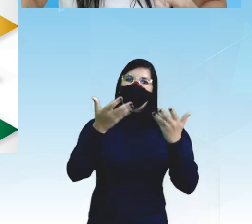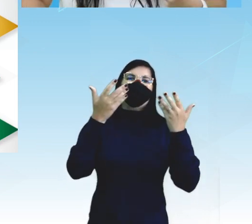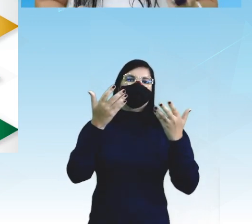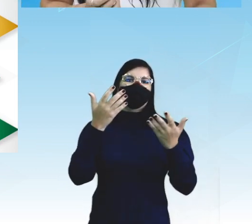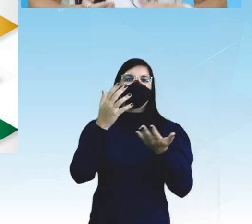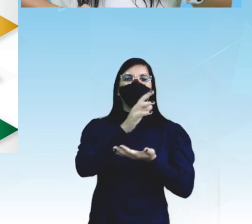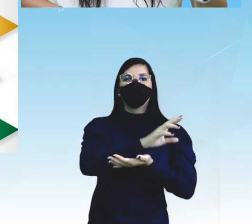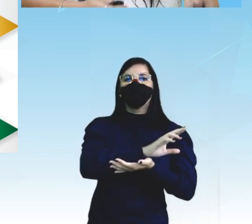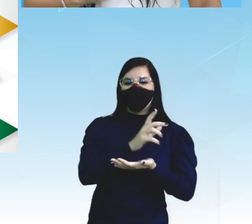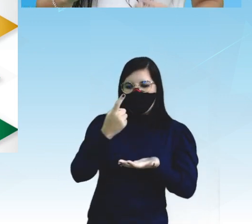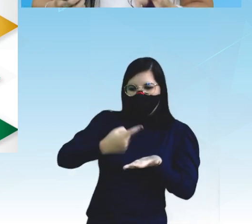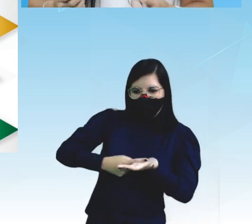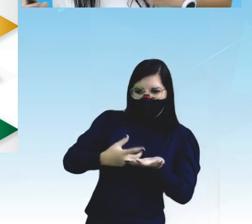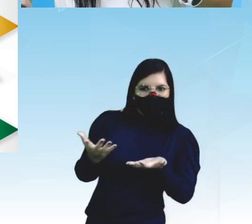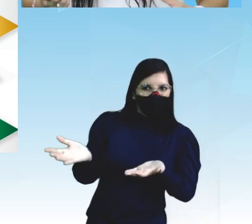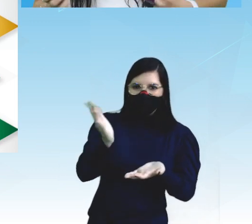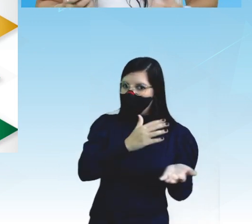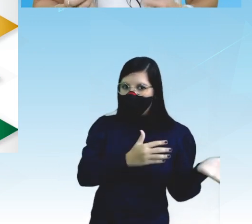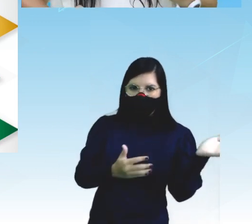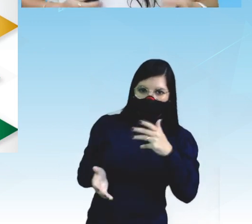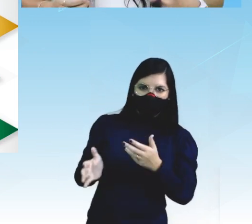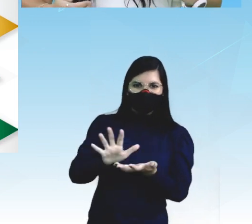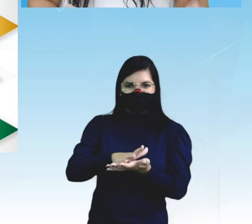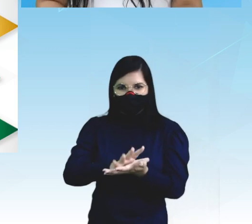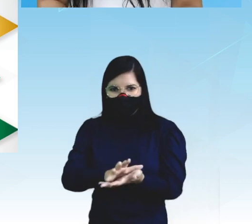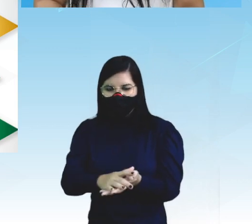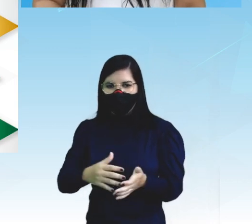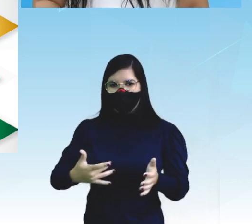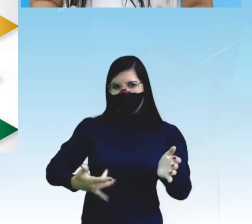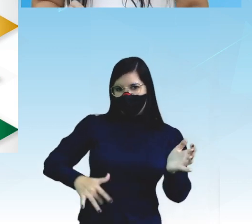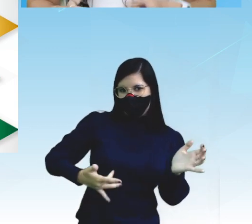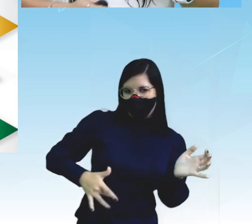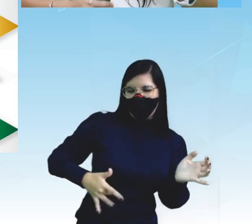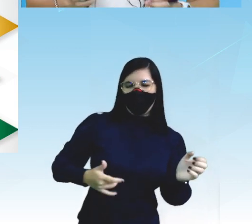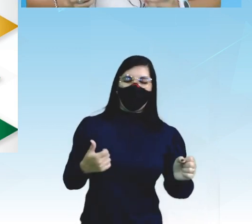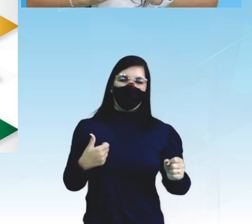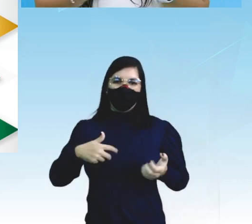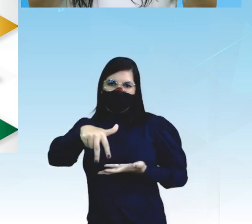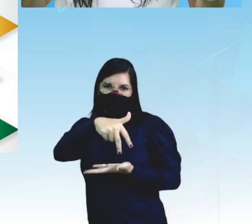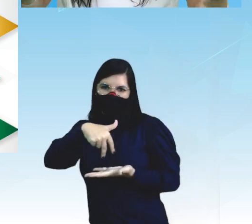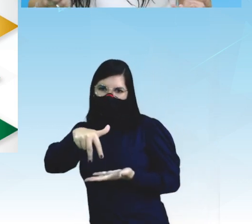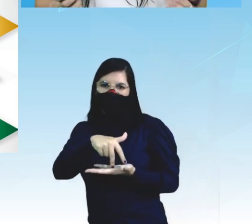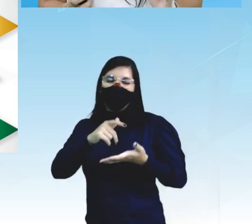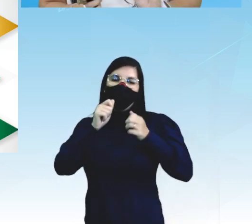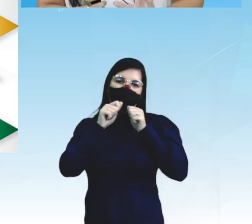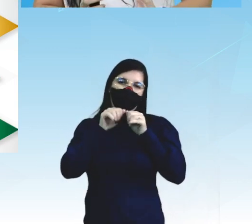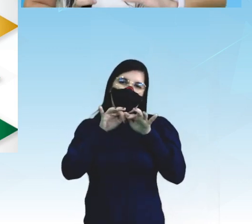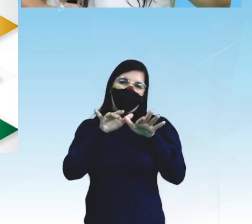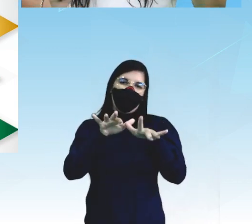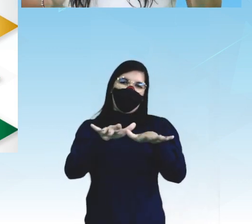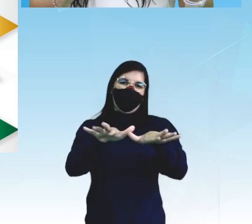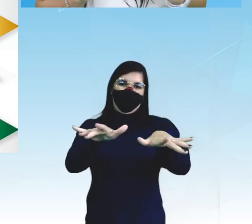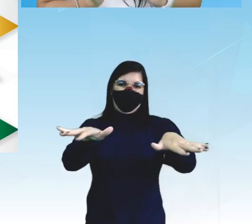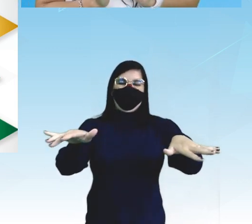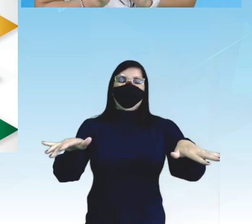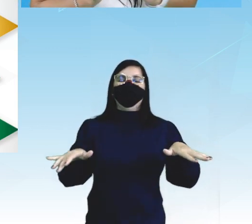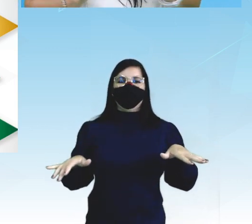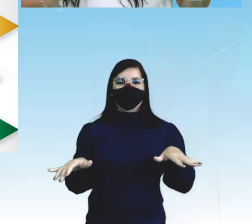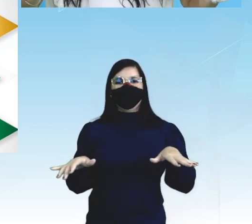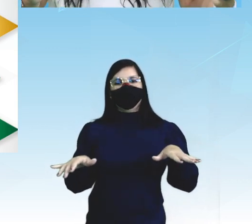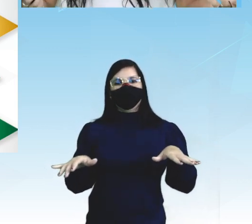samba, né? Então, com batuque, com viola, com dança, né? E foi crescendo. A princípio,